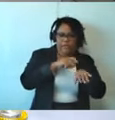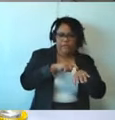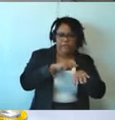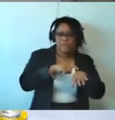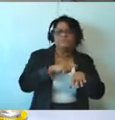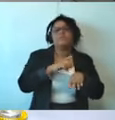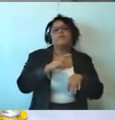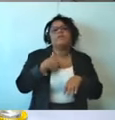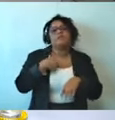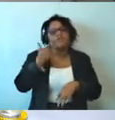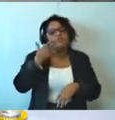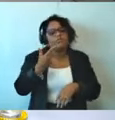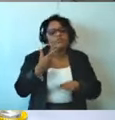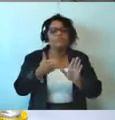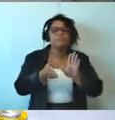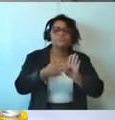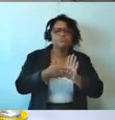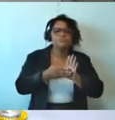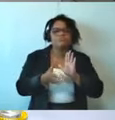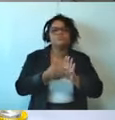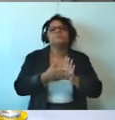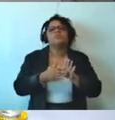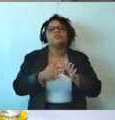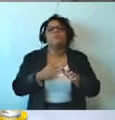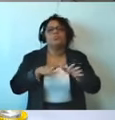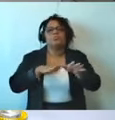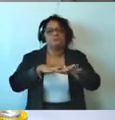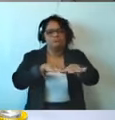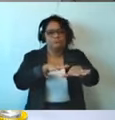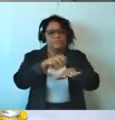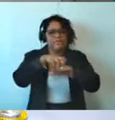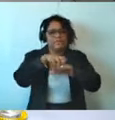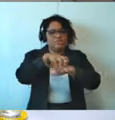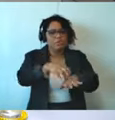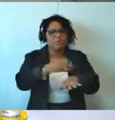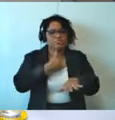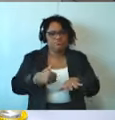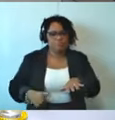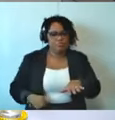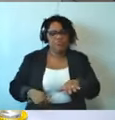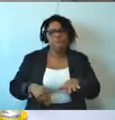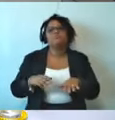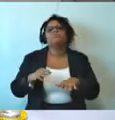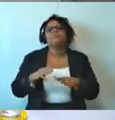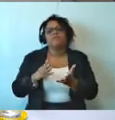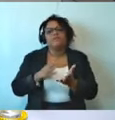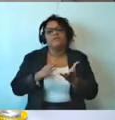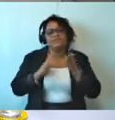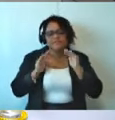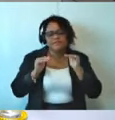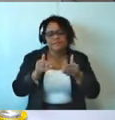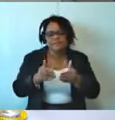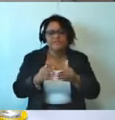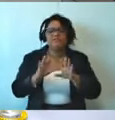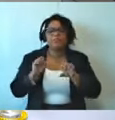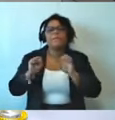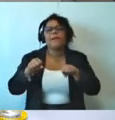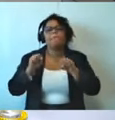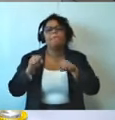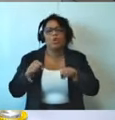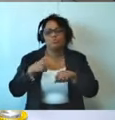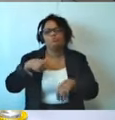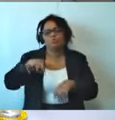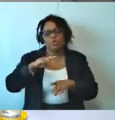melhoria do transporte público, e mais nesse sentido do viés para as motos em específico. A gente tem lutado e